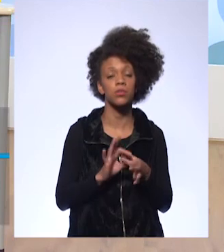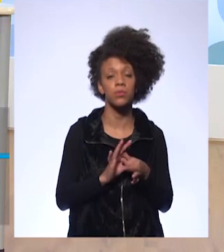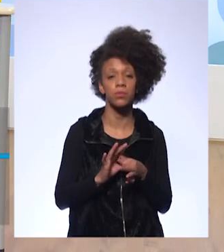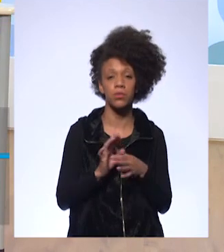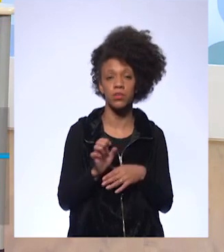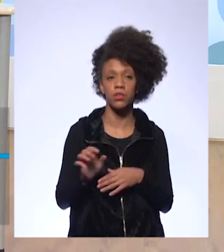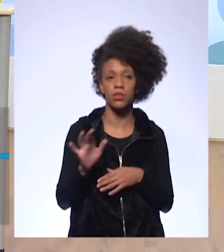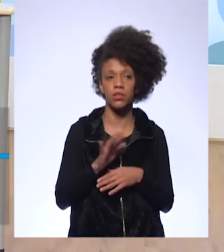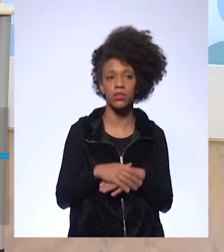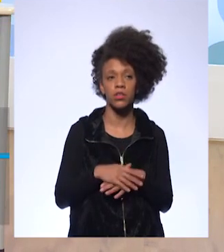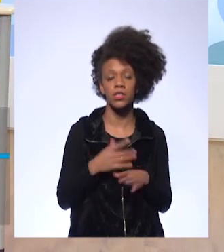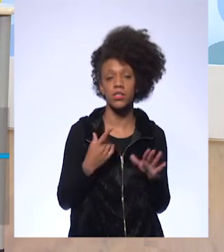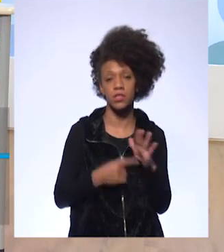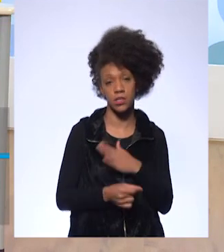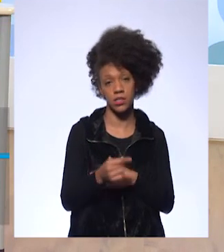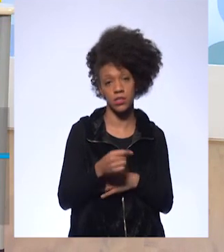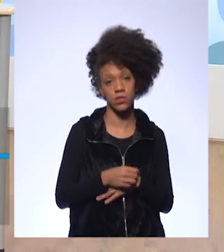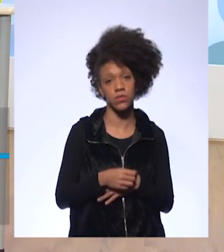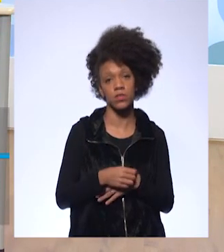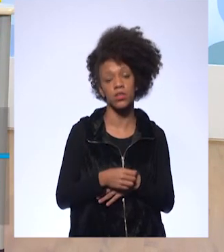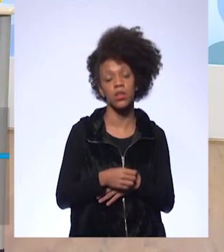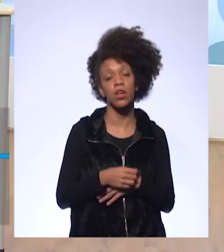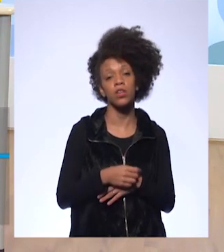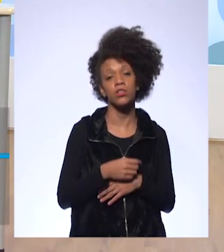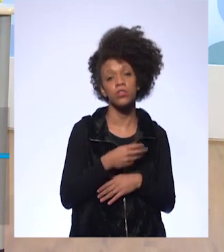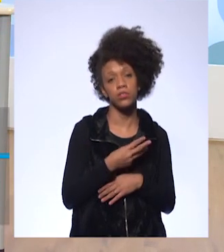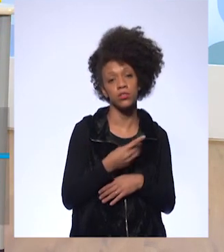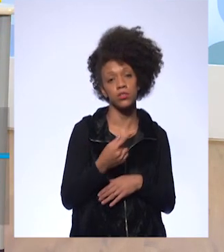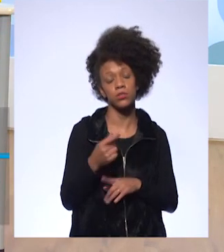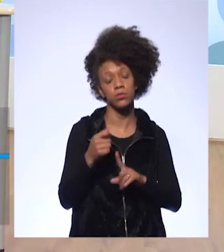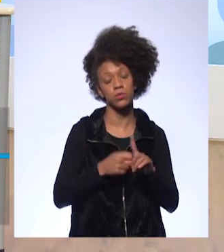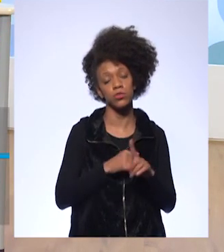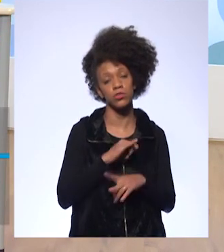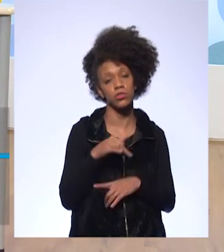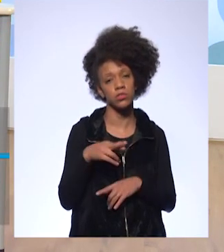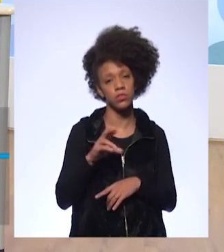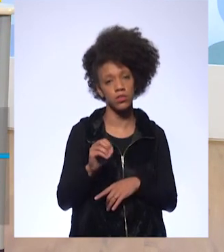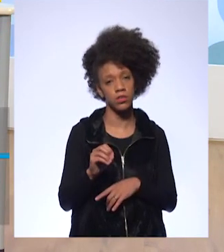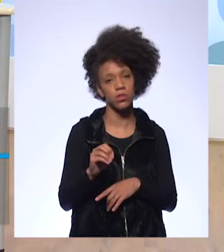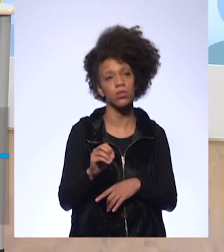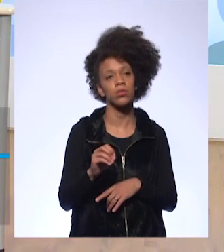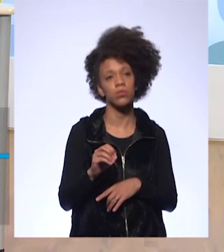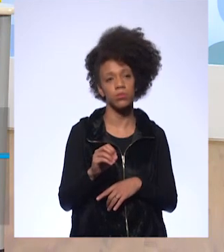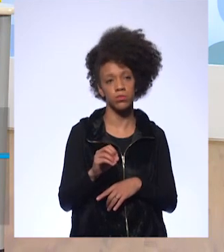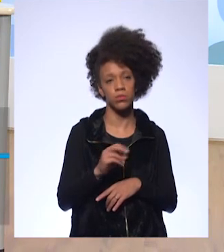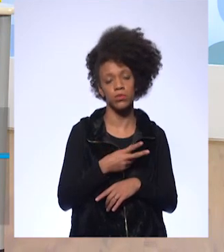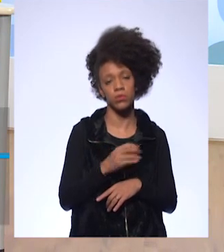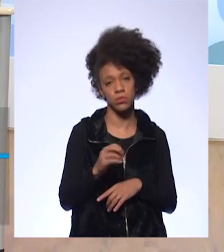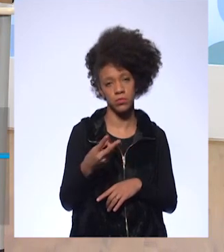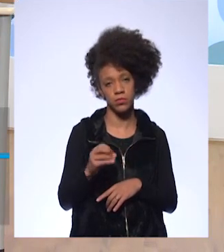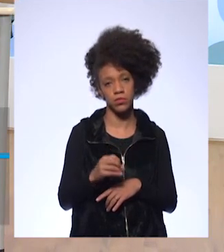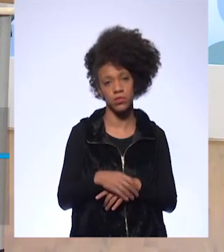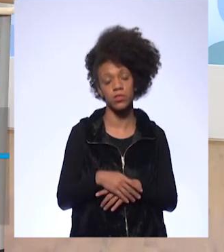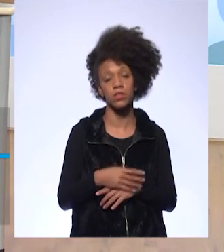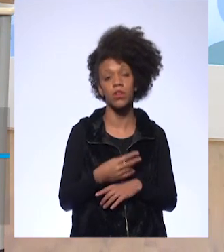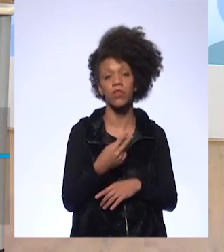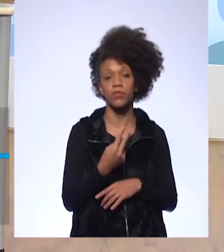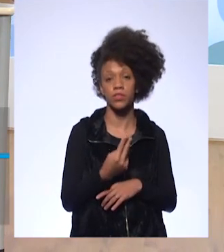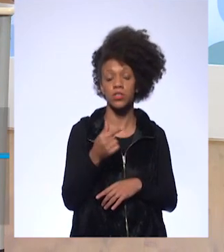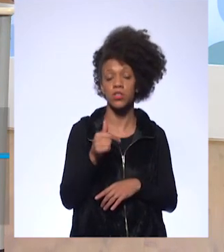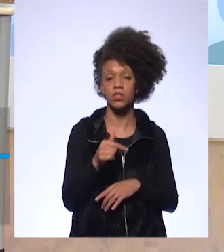saiu em 31 de janeiro de 2020, então nós falamos agora 27 países. Né? Quanto às estrelas, está correto,